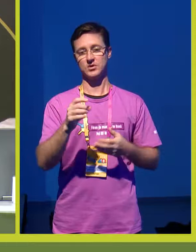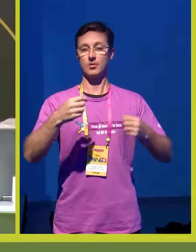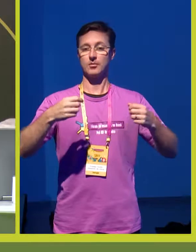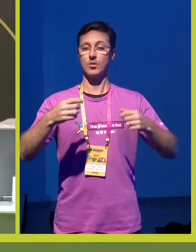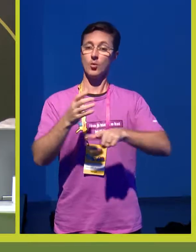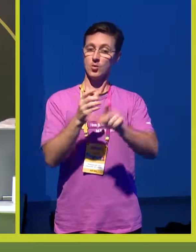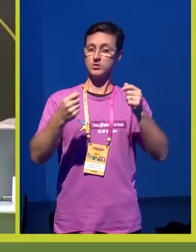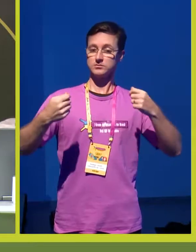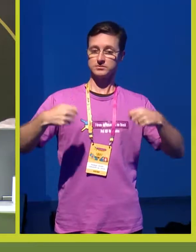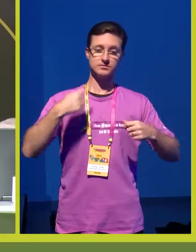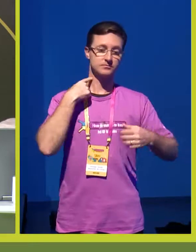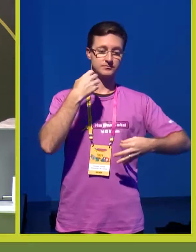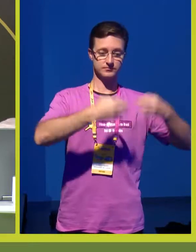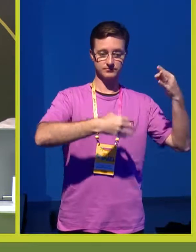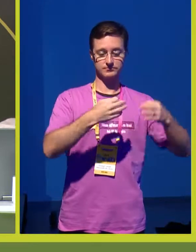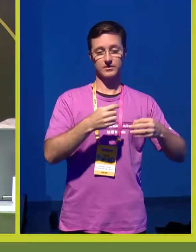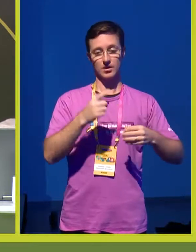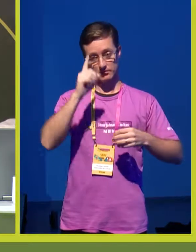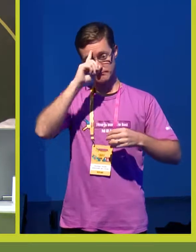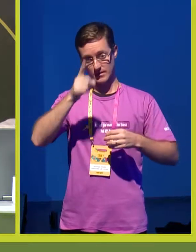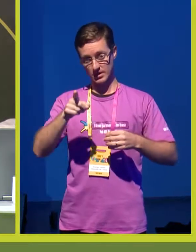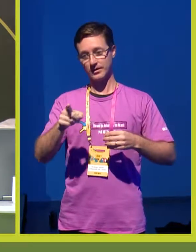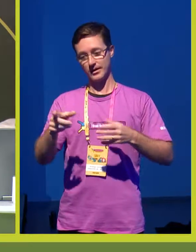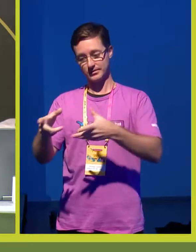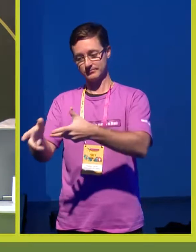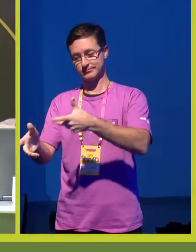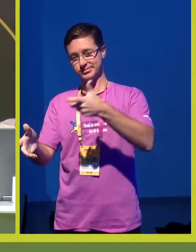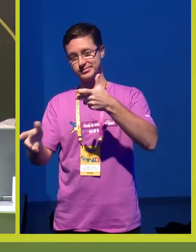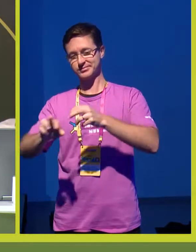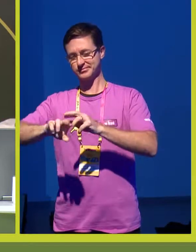e condenados pela prática de crimes hediondos